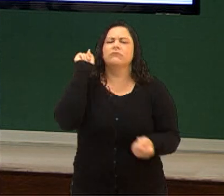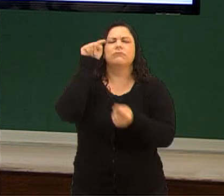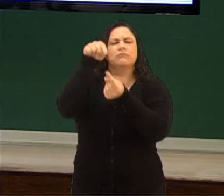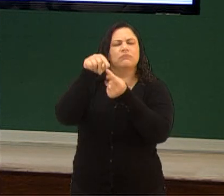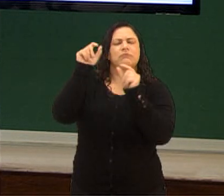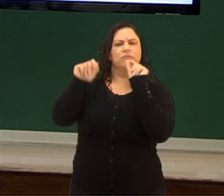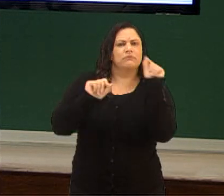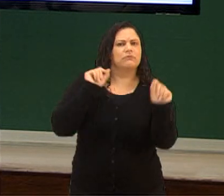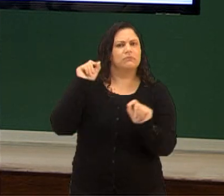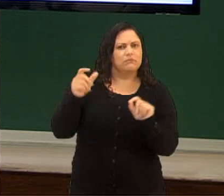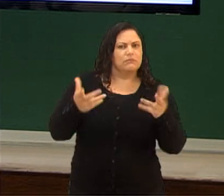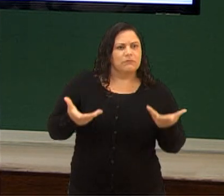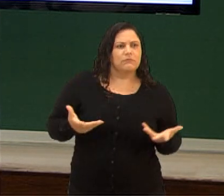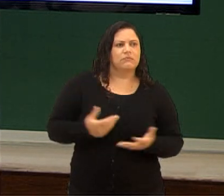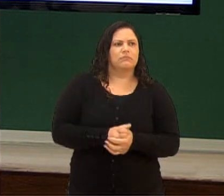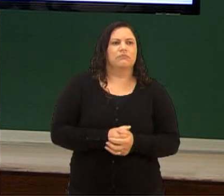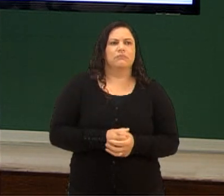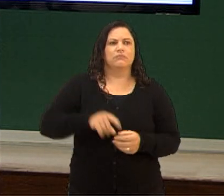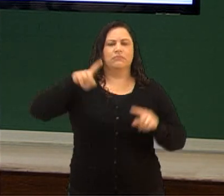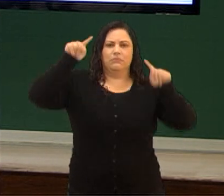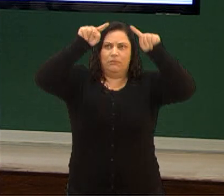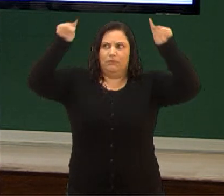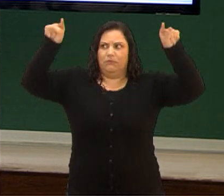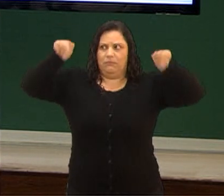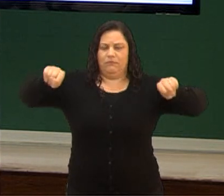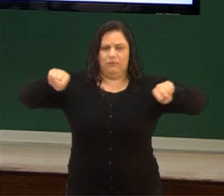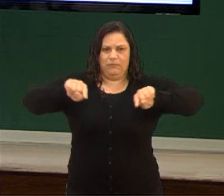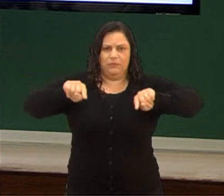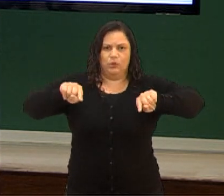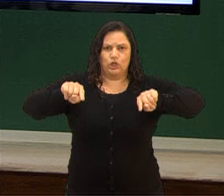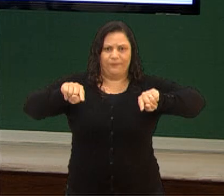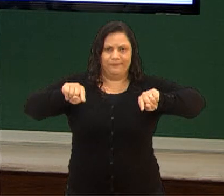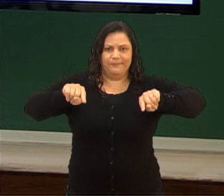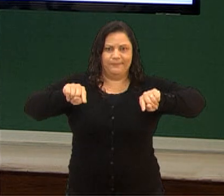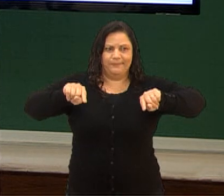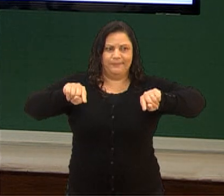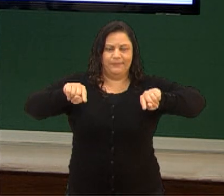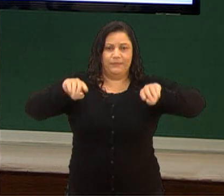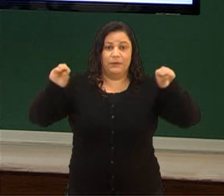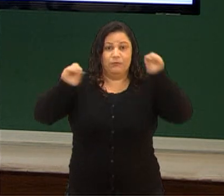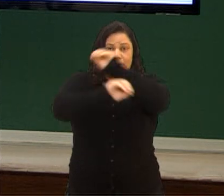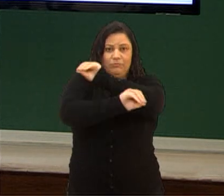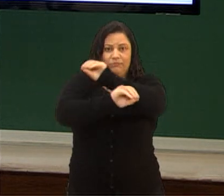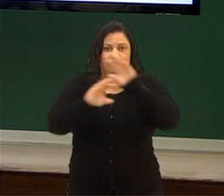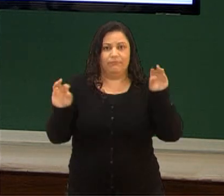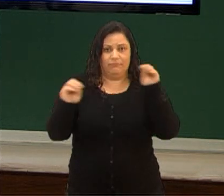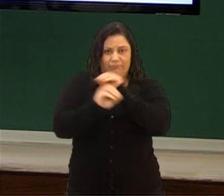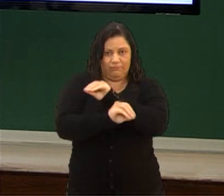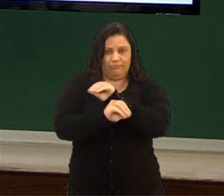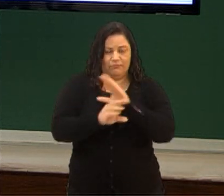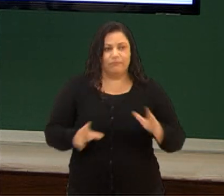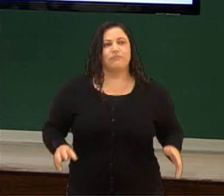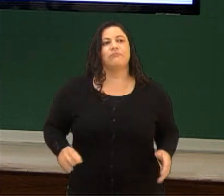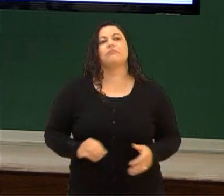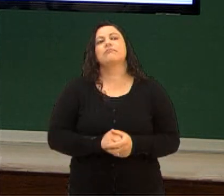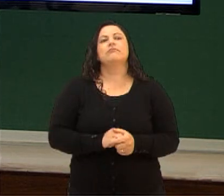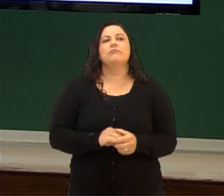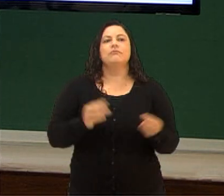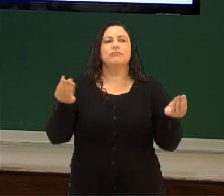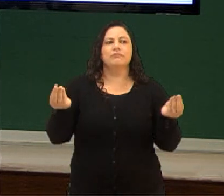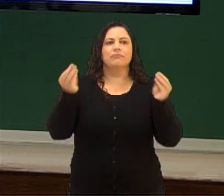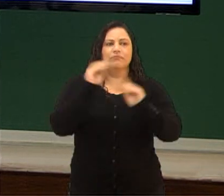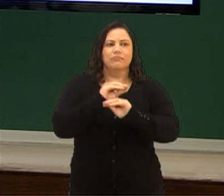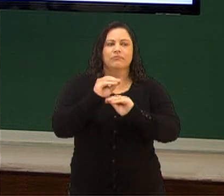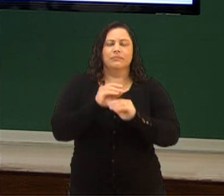identificado por essa chavinha em cima, tá legal? E vou fazer a transposta. Então, matriz dos cofatores,